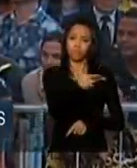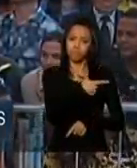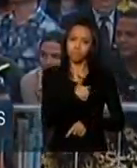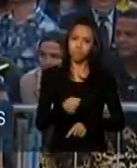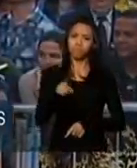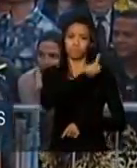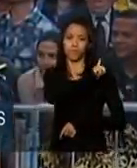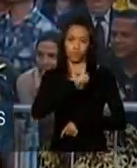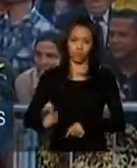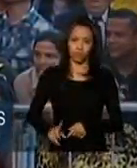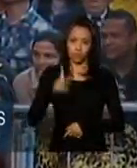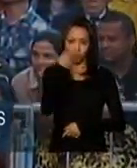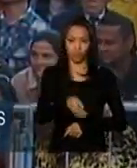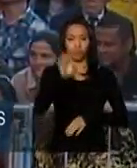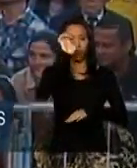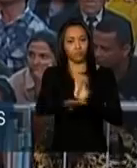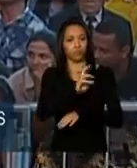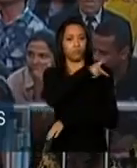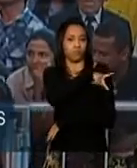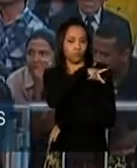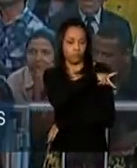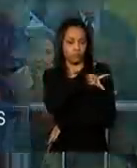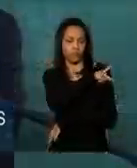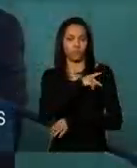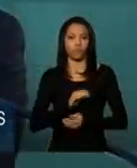Wilson Martins, governador do estado do Piauí,